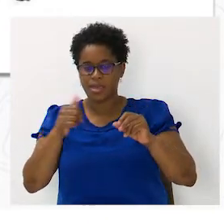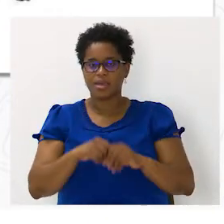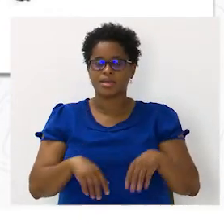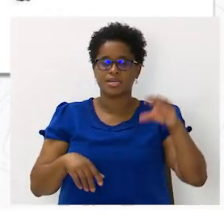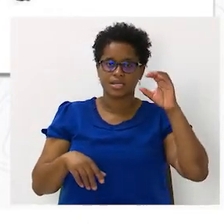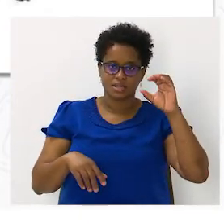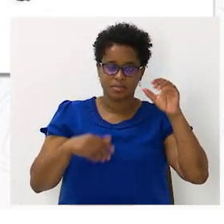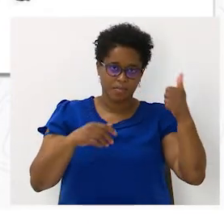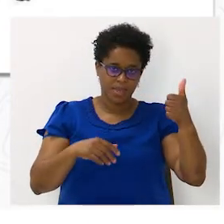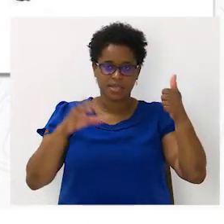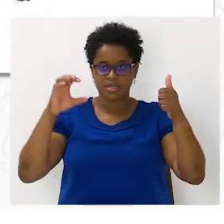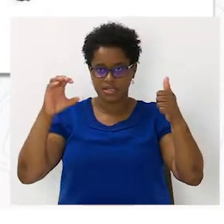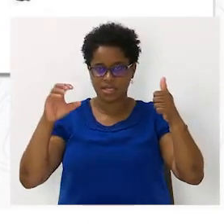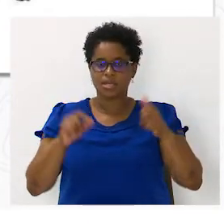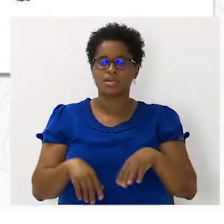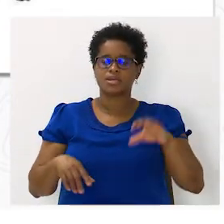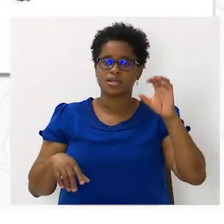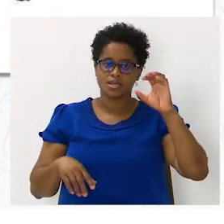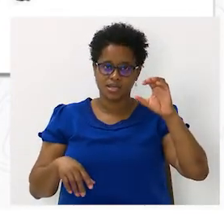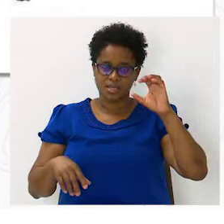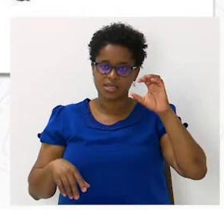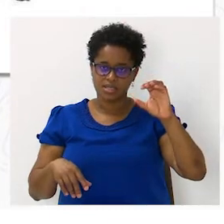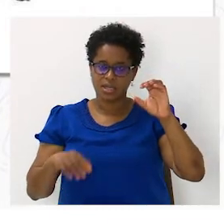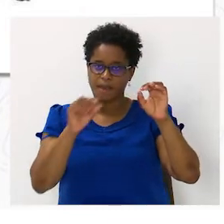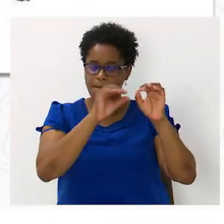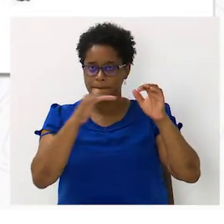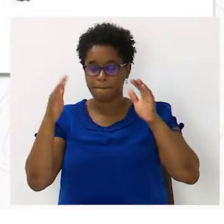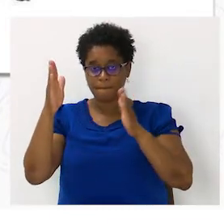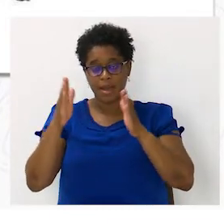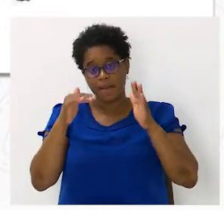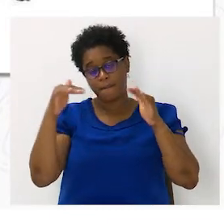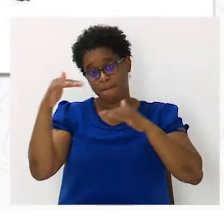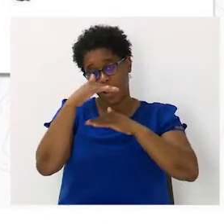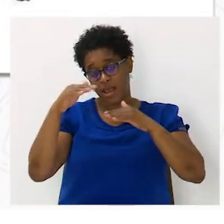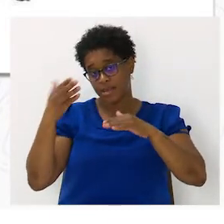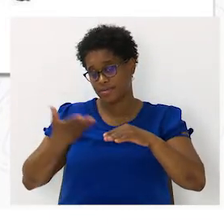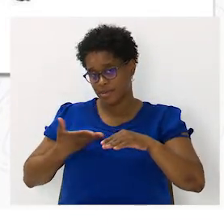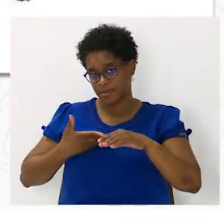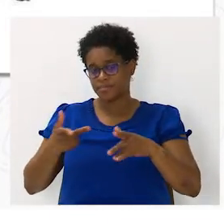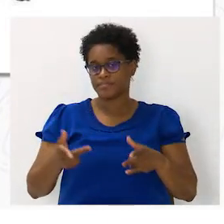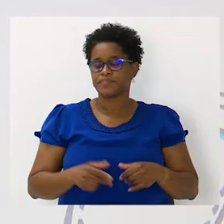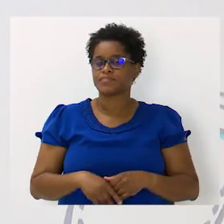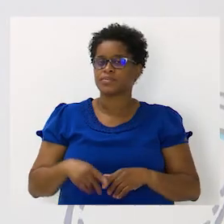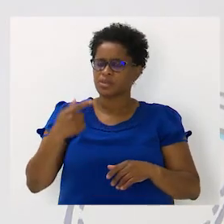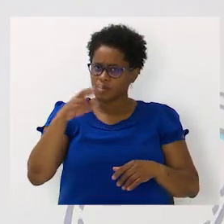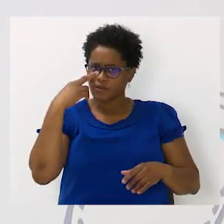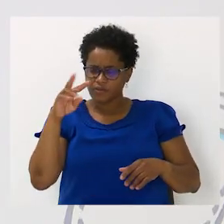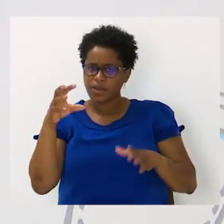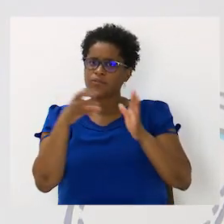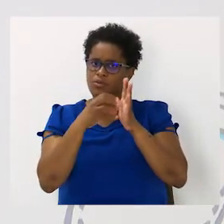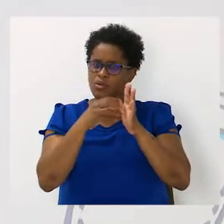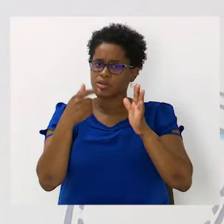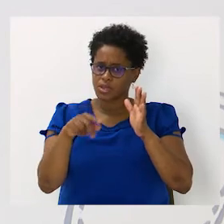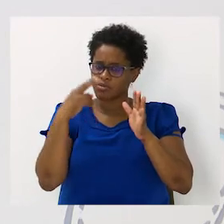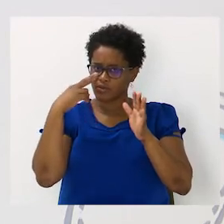paralela a C, C é paralela a D. Vamos ver a figura. Nós temos essa figura. Temos